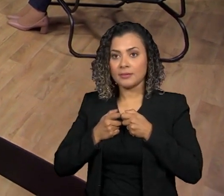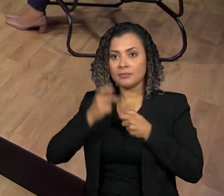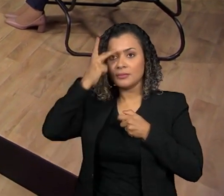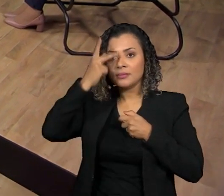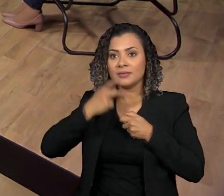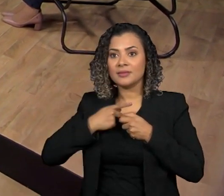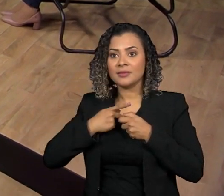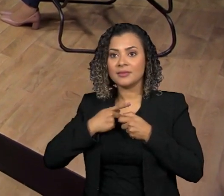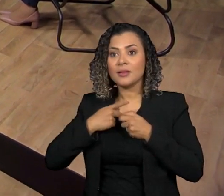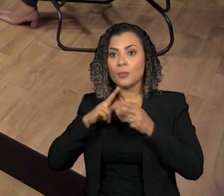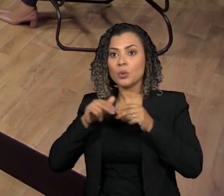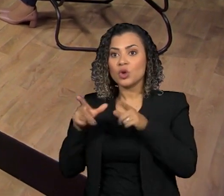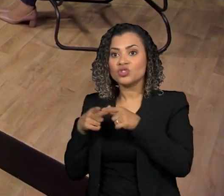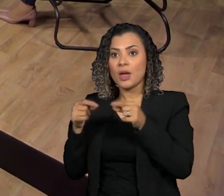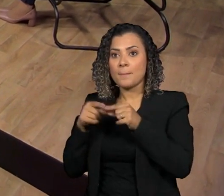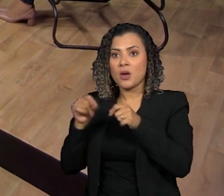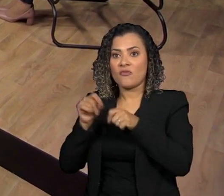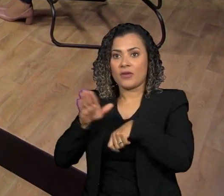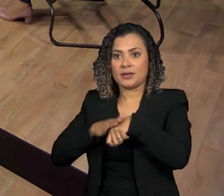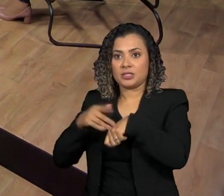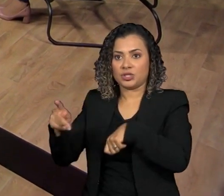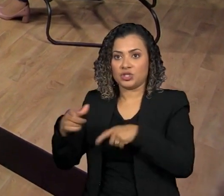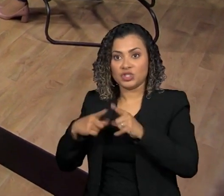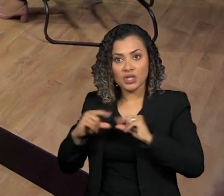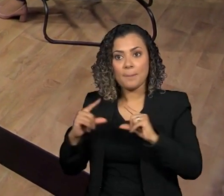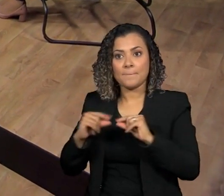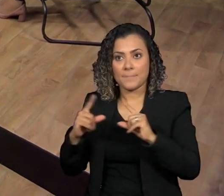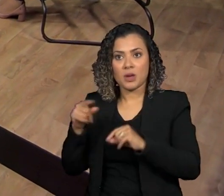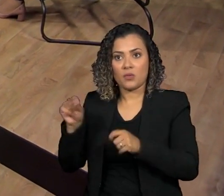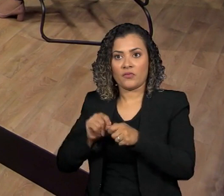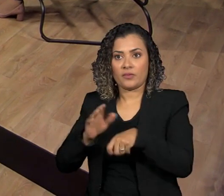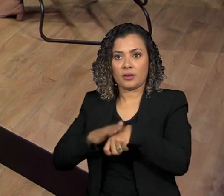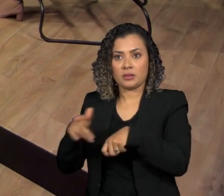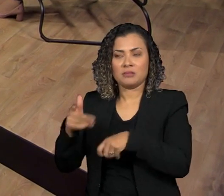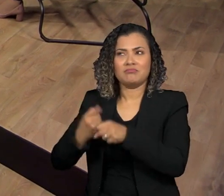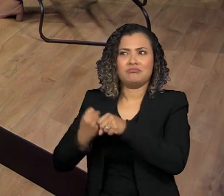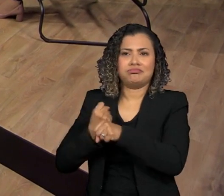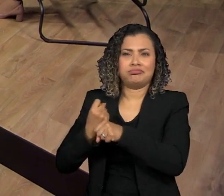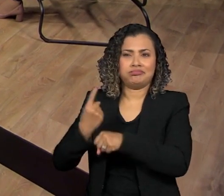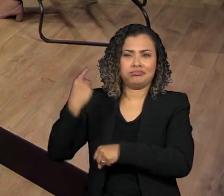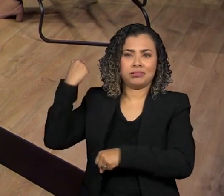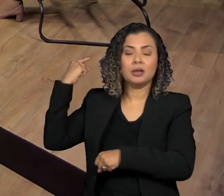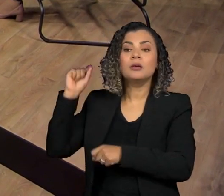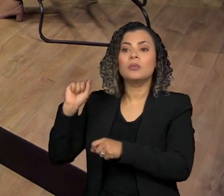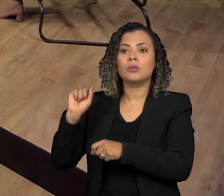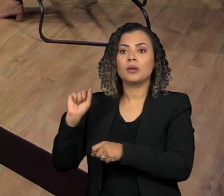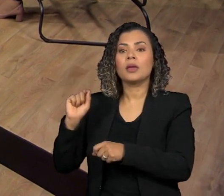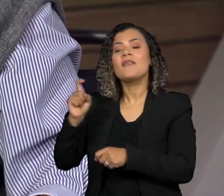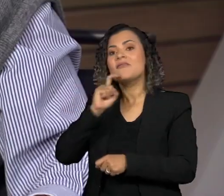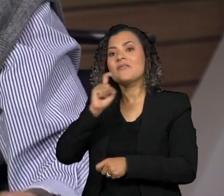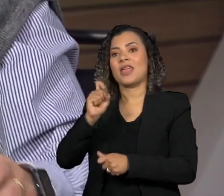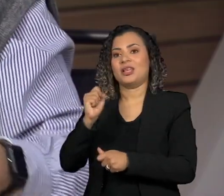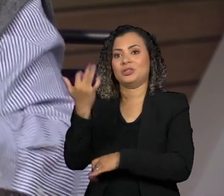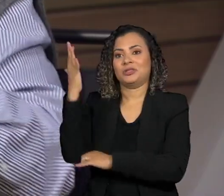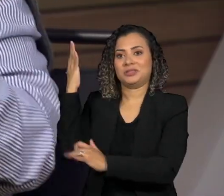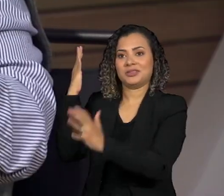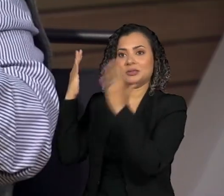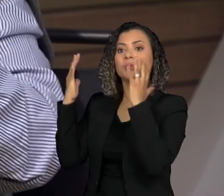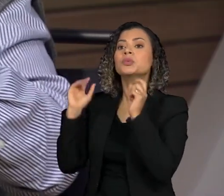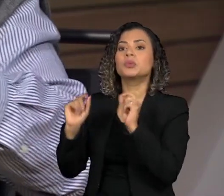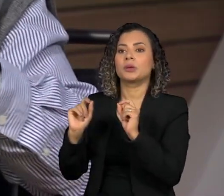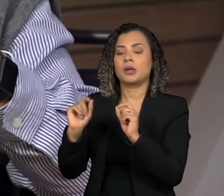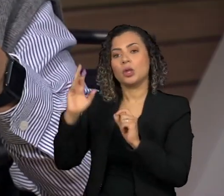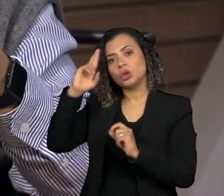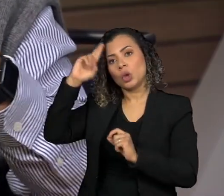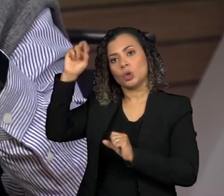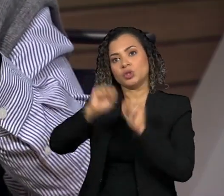o Japão fez isso, né? O Japão há décadas faz o mergulho verde. Ele tira